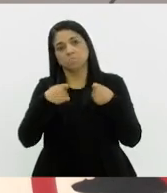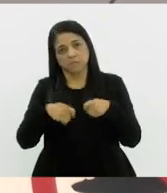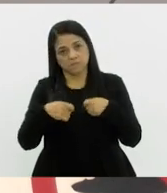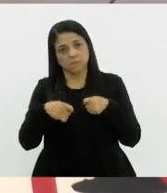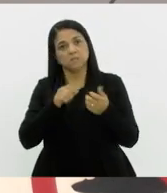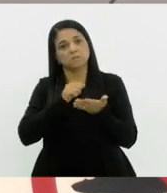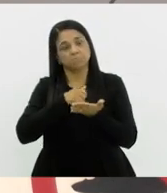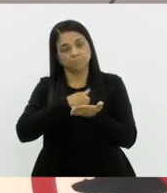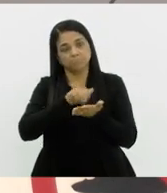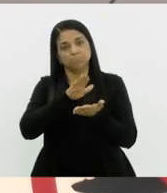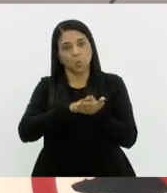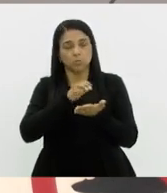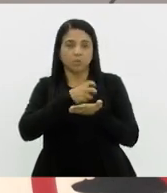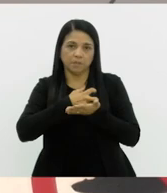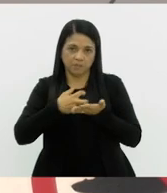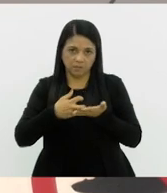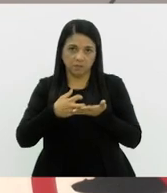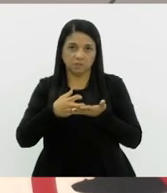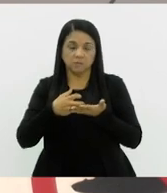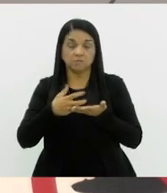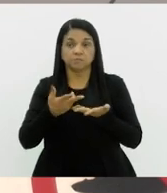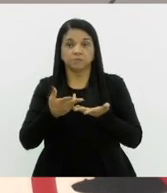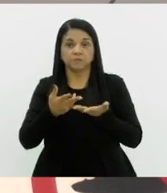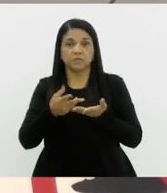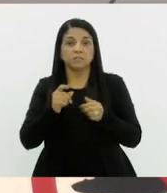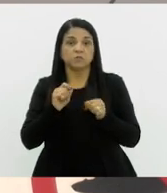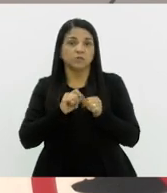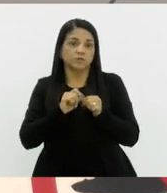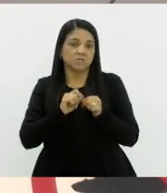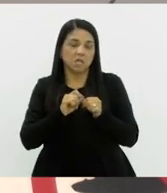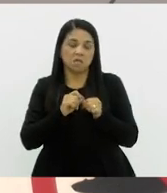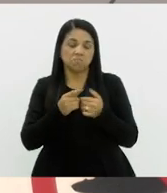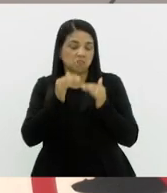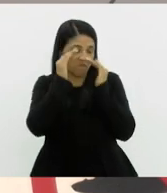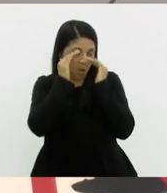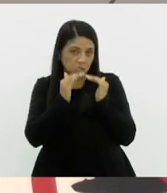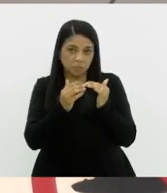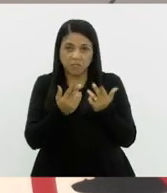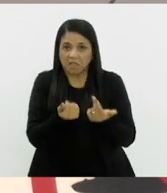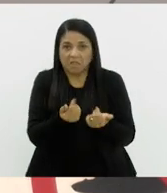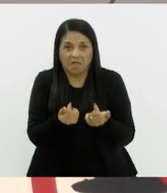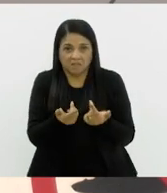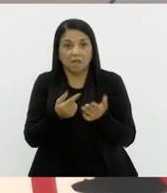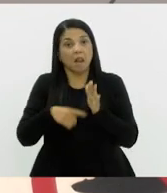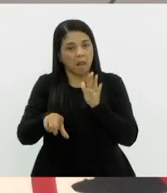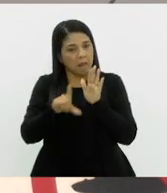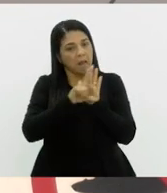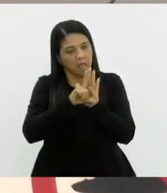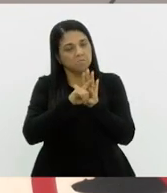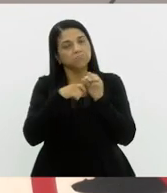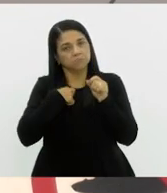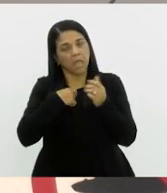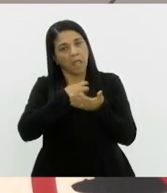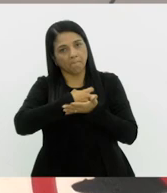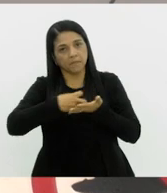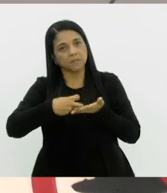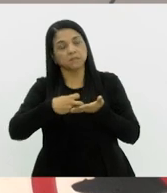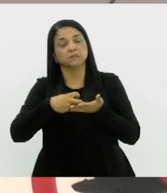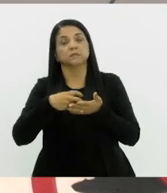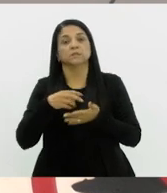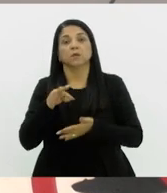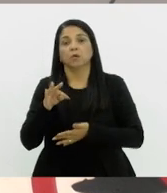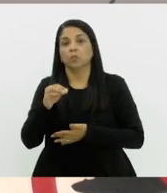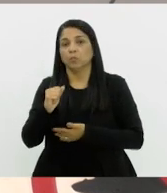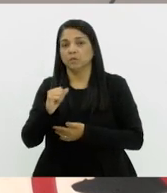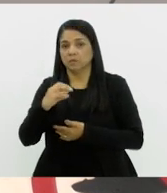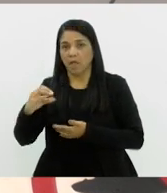penalidade. Isso. E se fizer, não acontece nada. Então, toda lei que a gente faz tem uma penalização. O TAC é obrigatório ter uma multa,